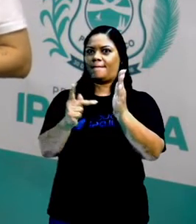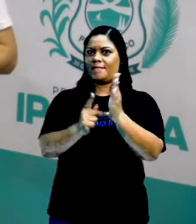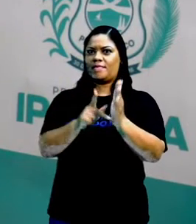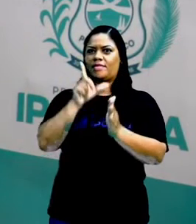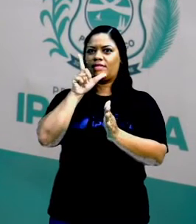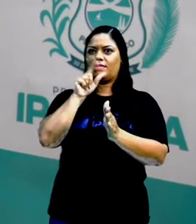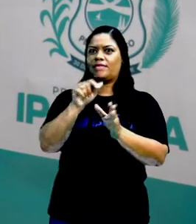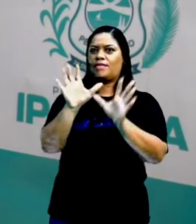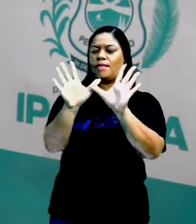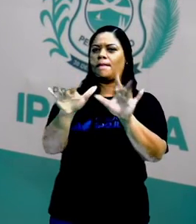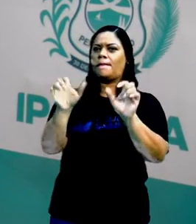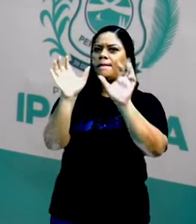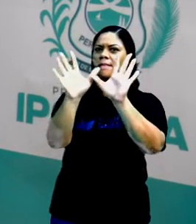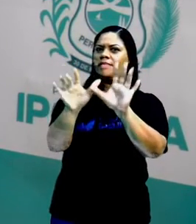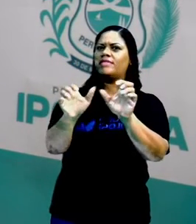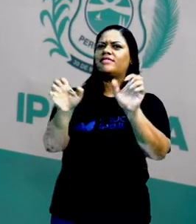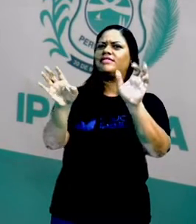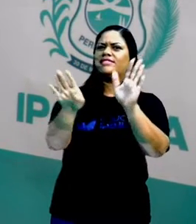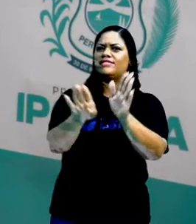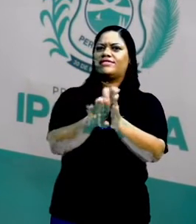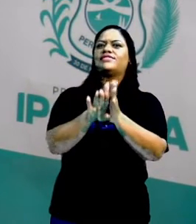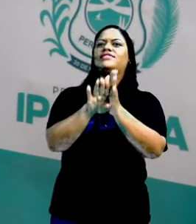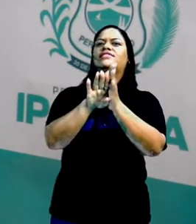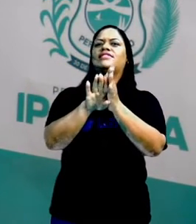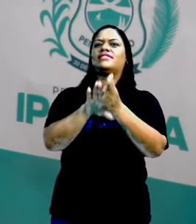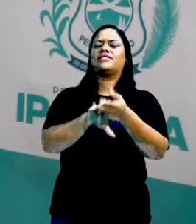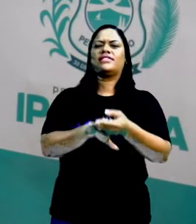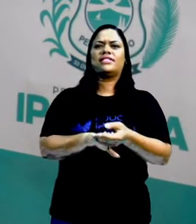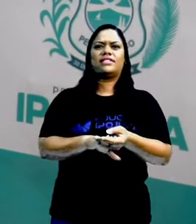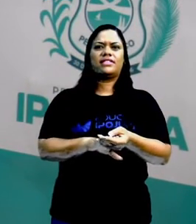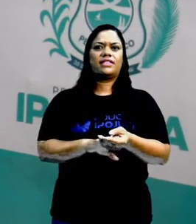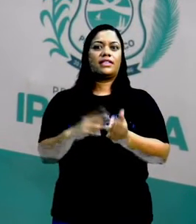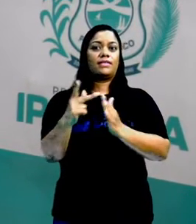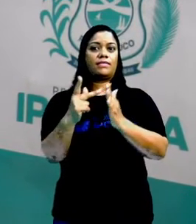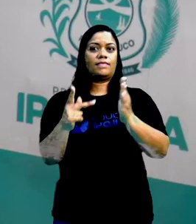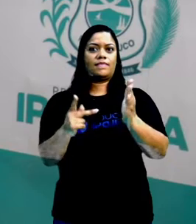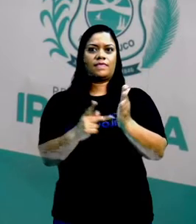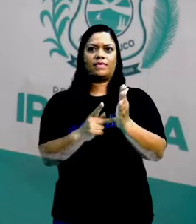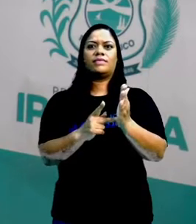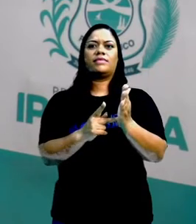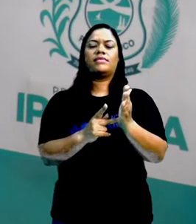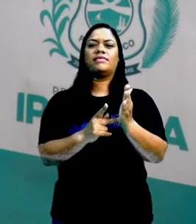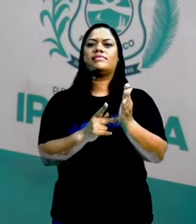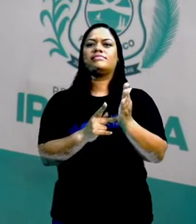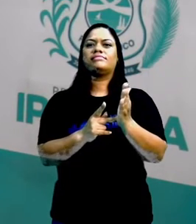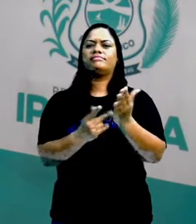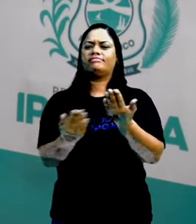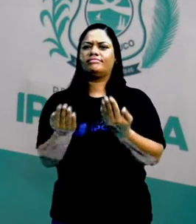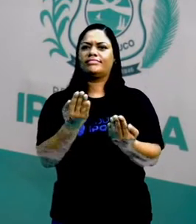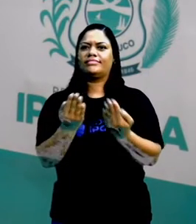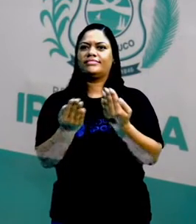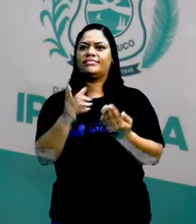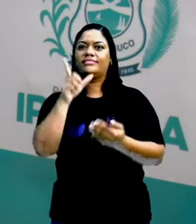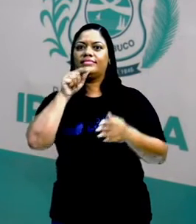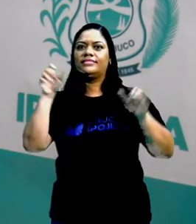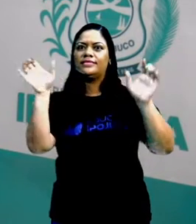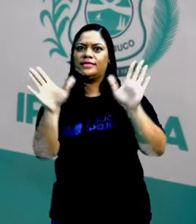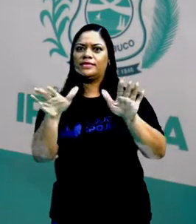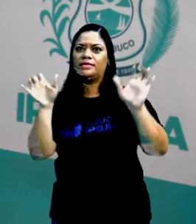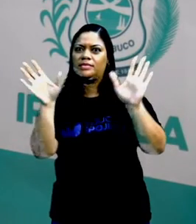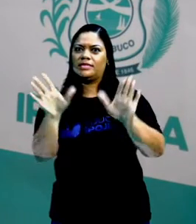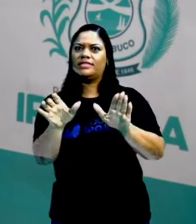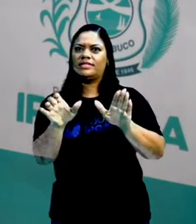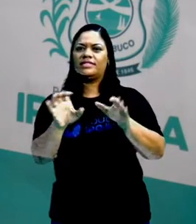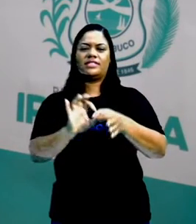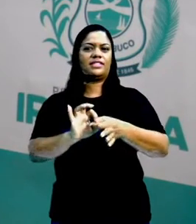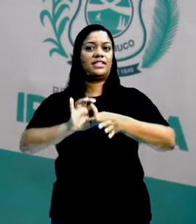que chegam. Veja que o poeta está comparando o poema aos pássaros. E o pássaro que voa,